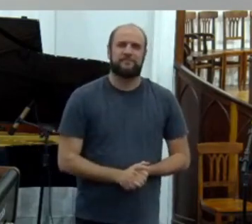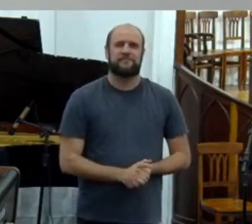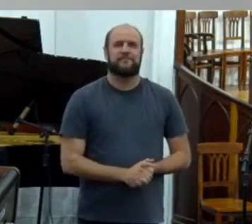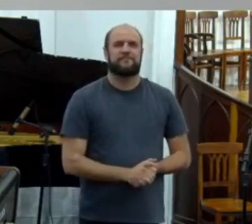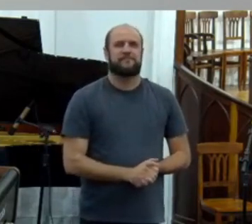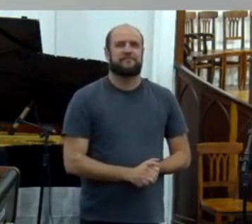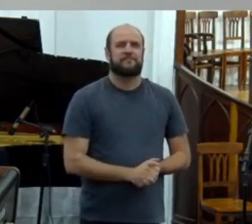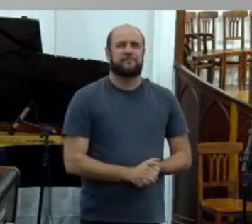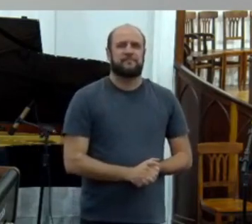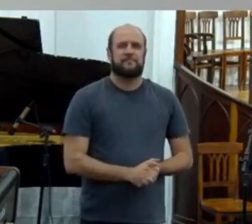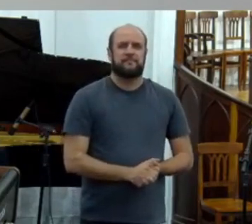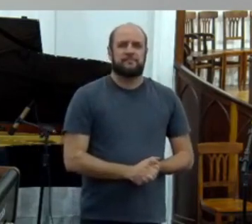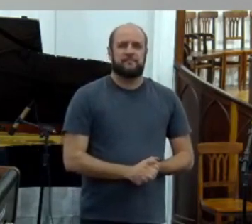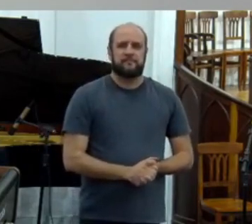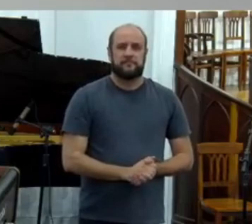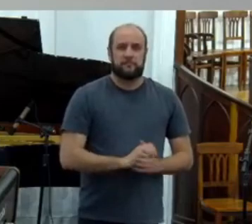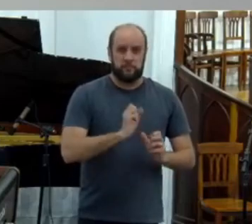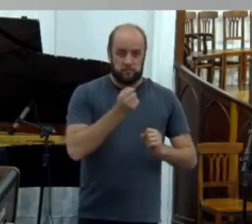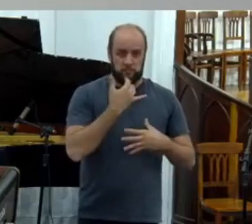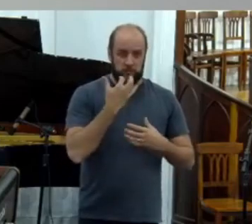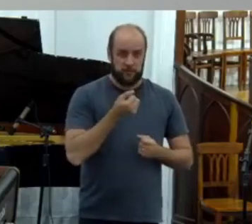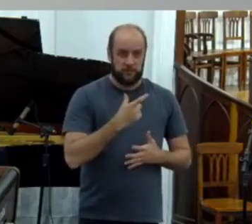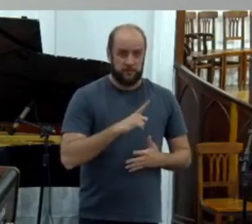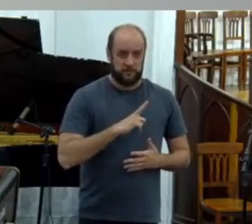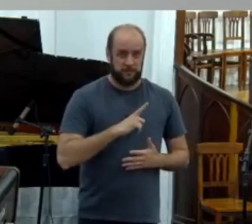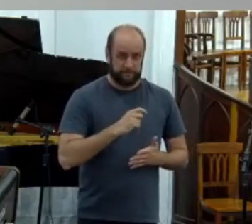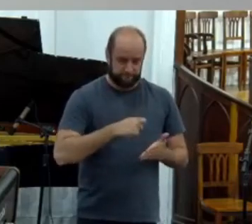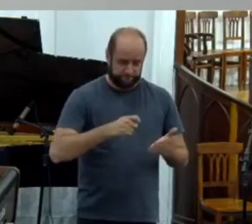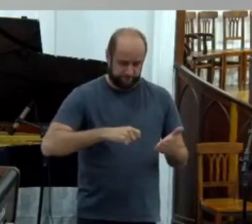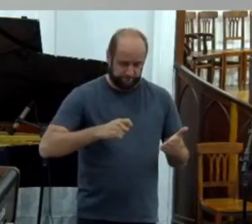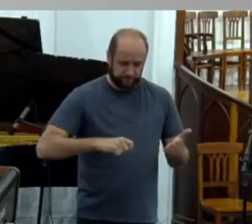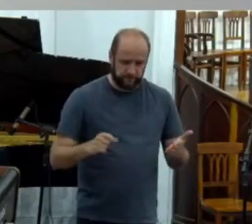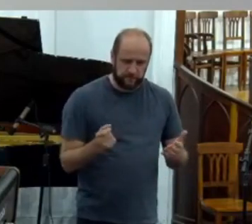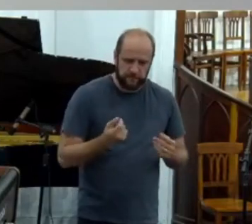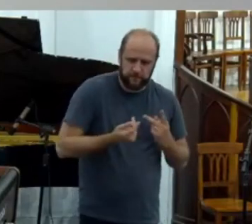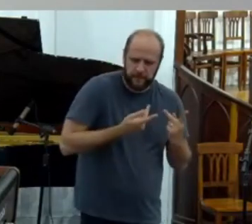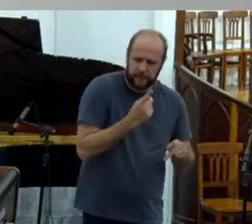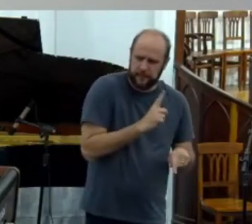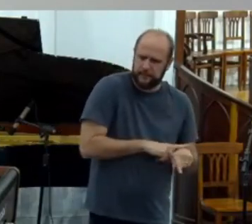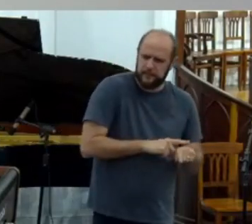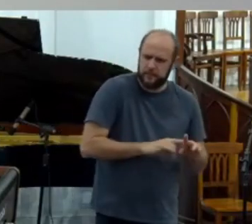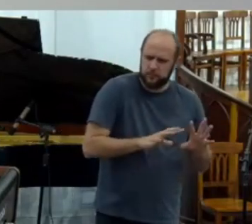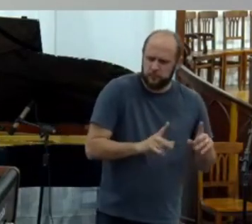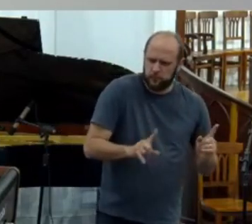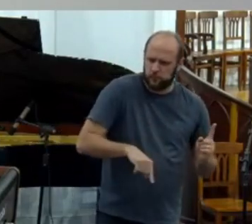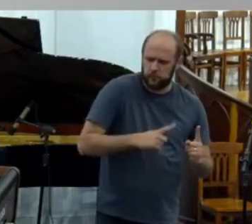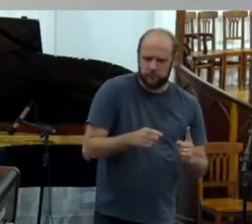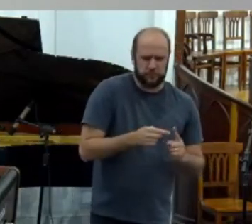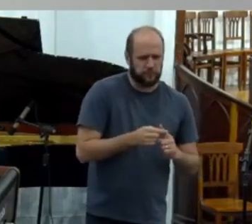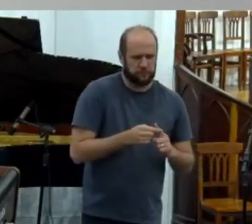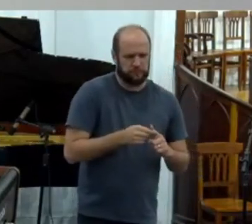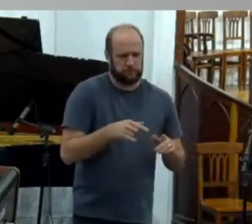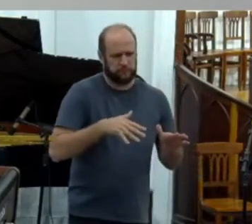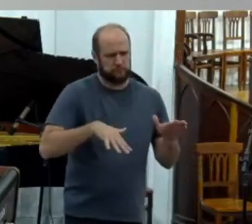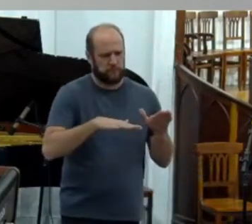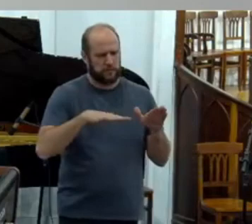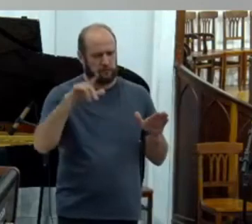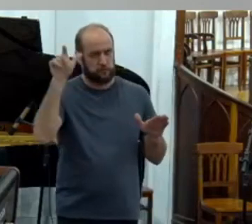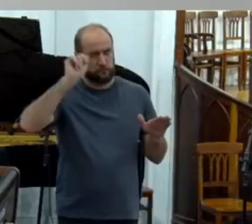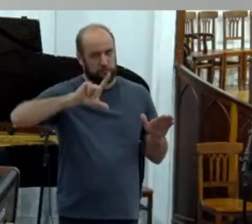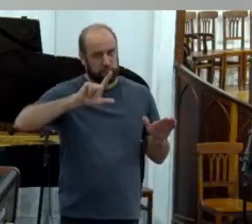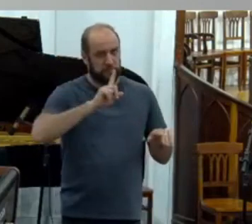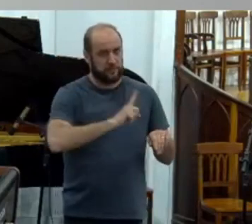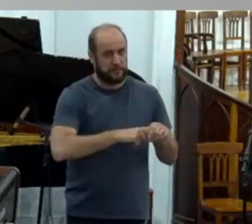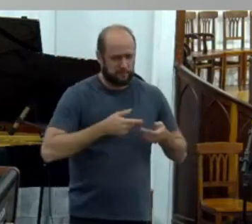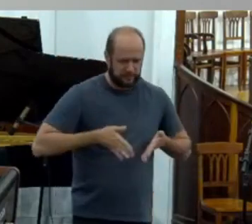Ele acabou de passar por um poema em que ele fala assim: há tempo para todo propósito debaixo do sol. Tempo de